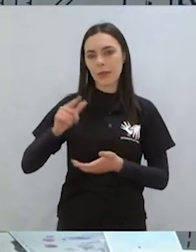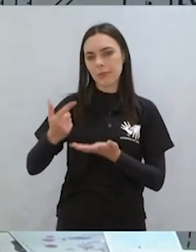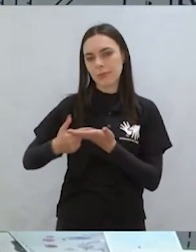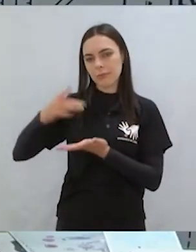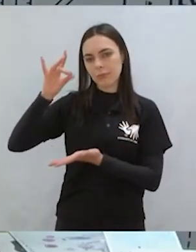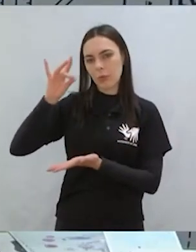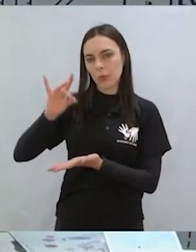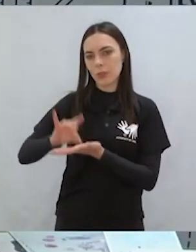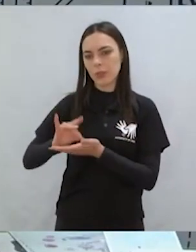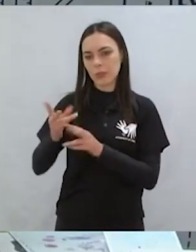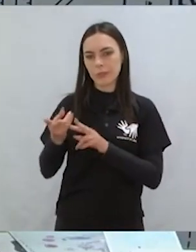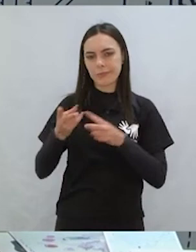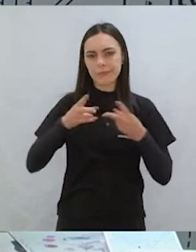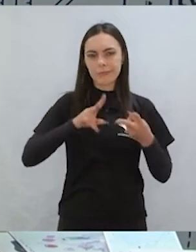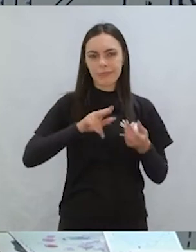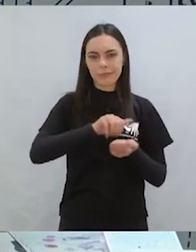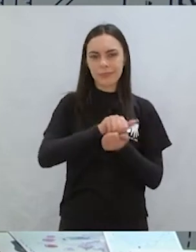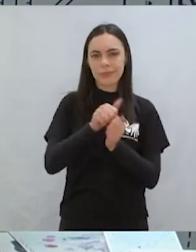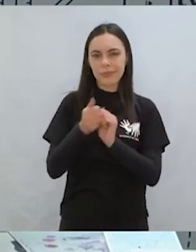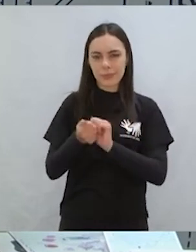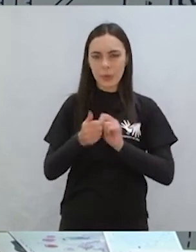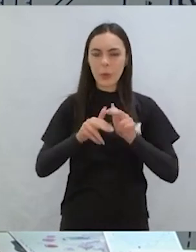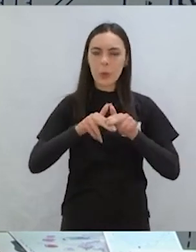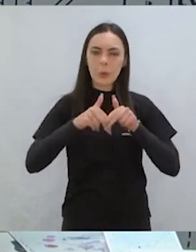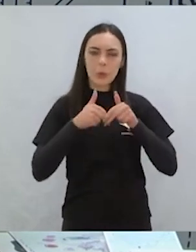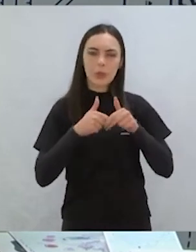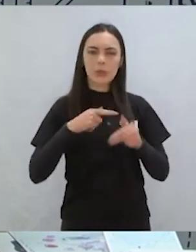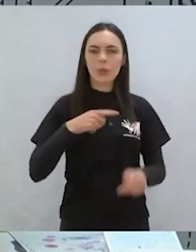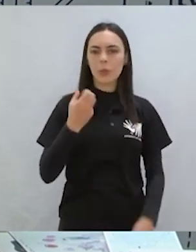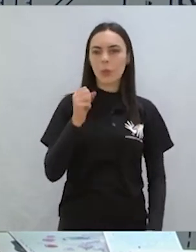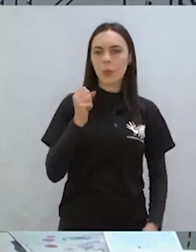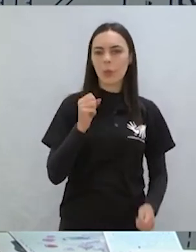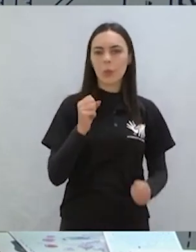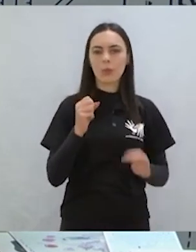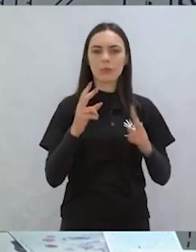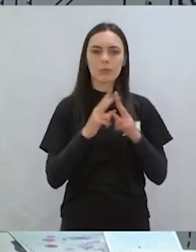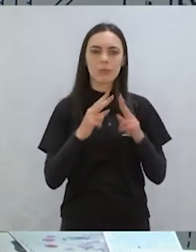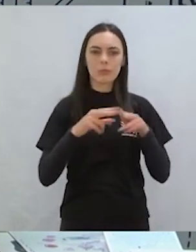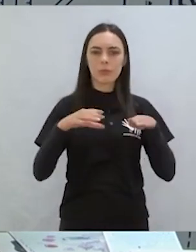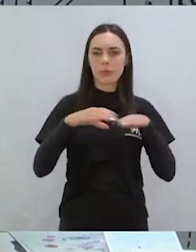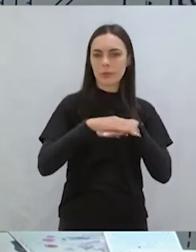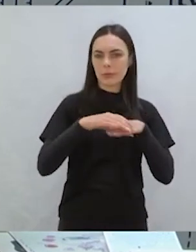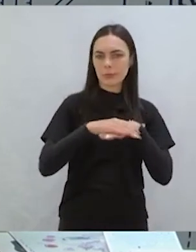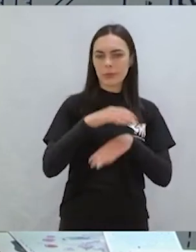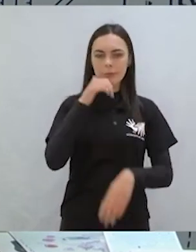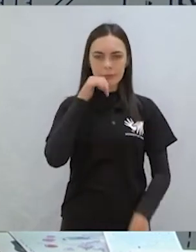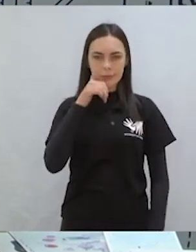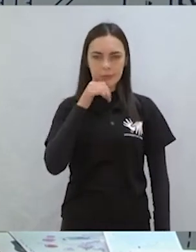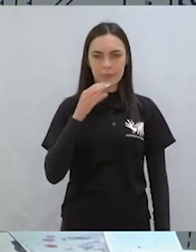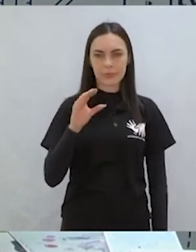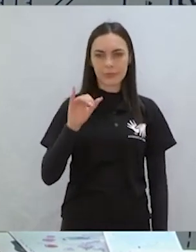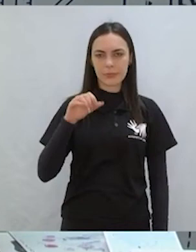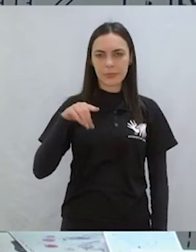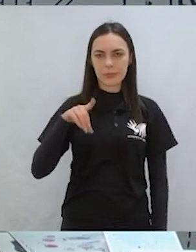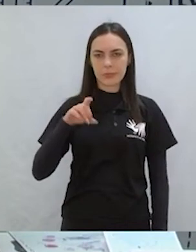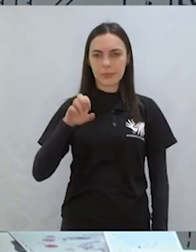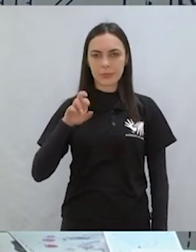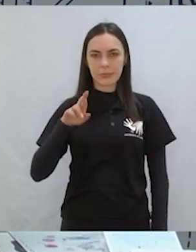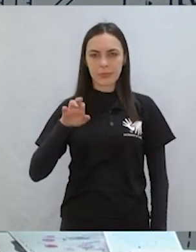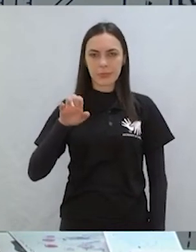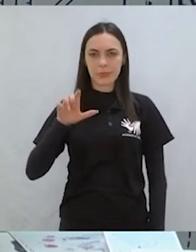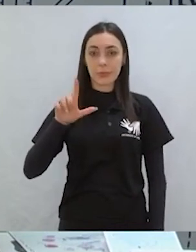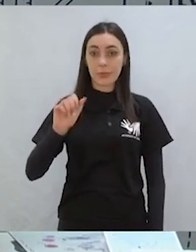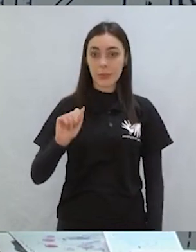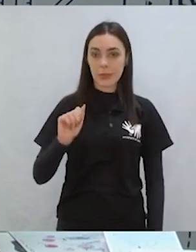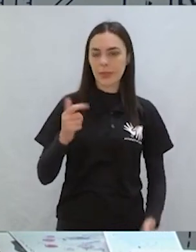do original Cinderela. Por isso ele chama Os 8 Pares de Sapatos de Cinderela.